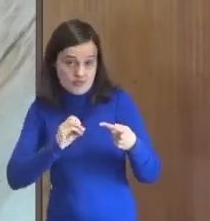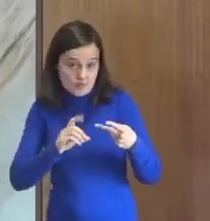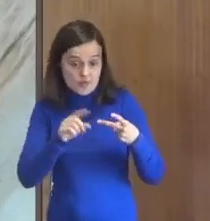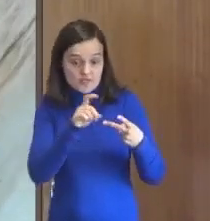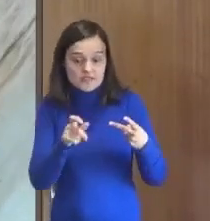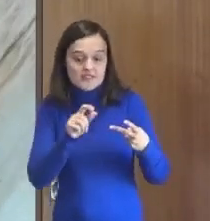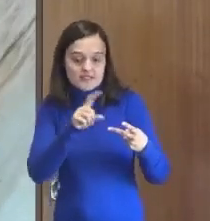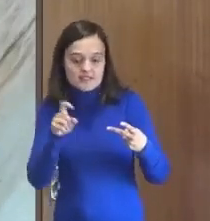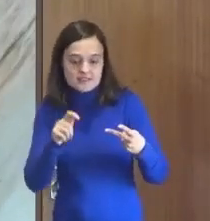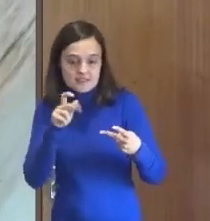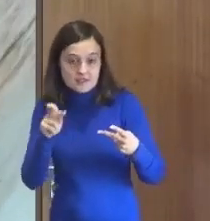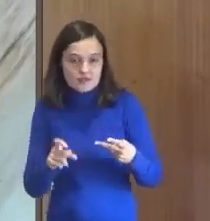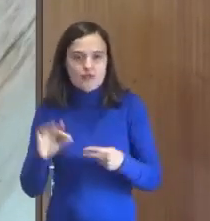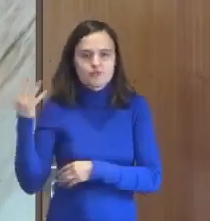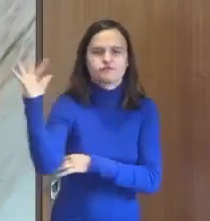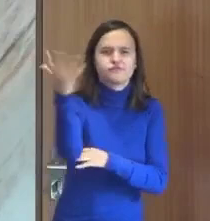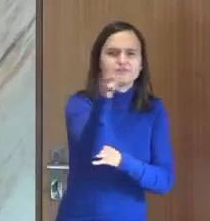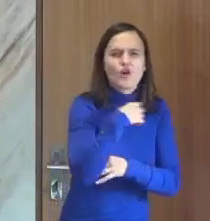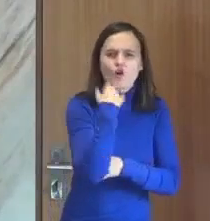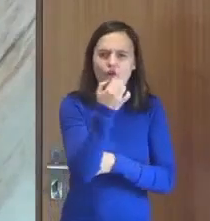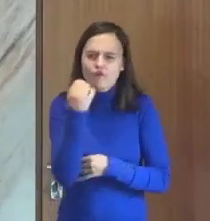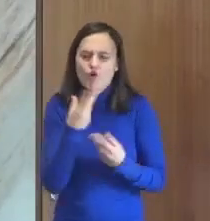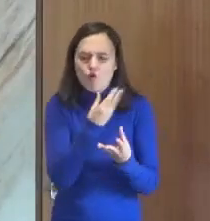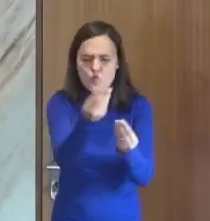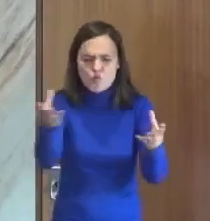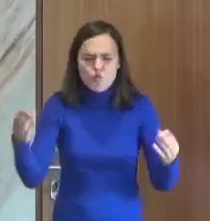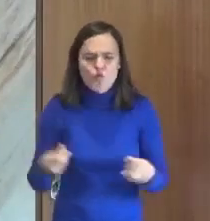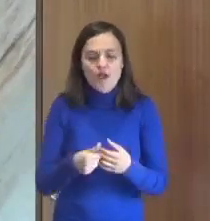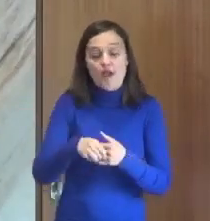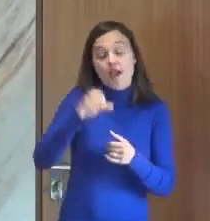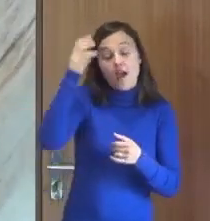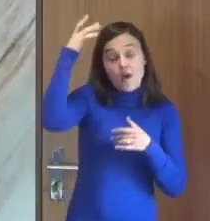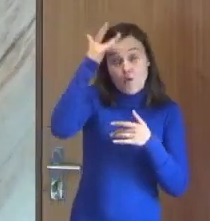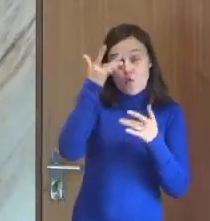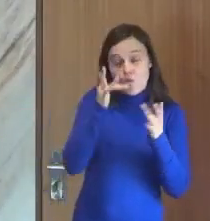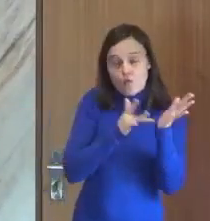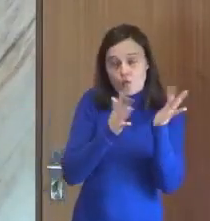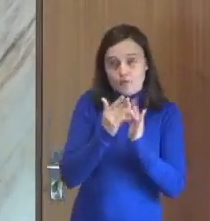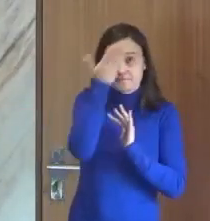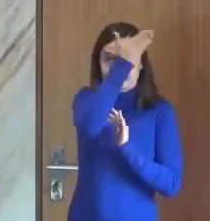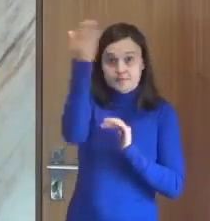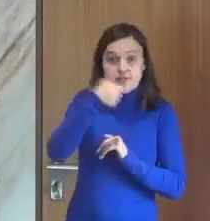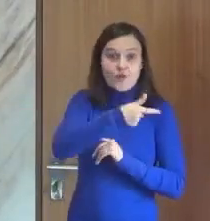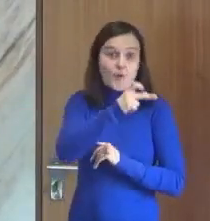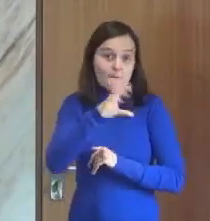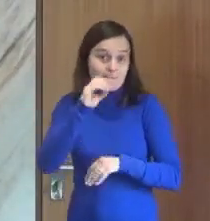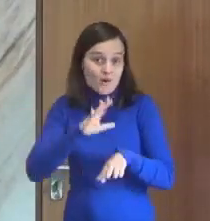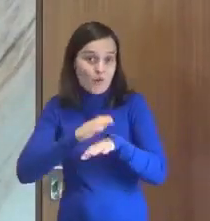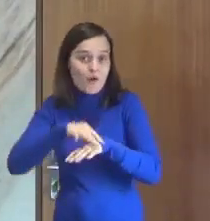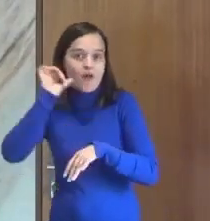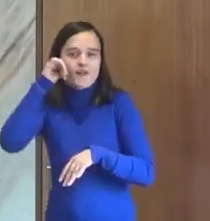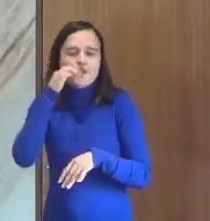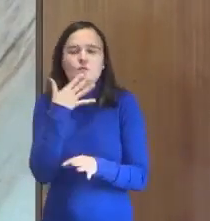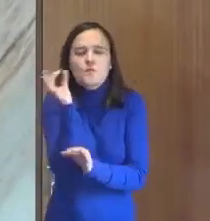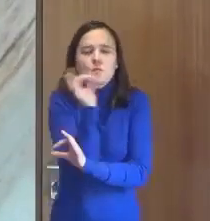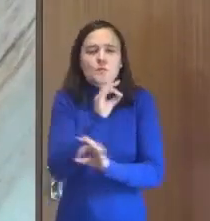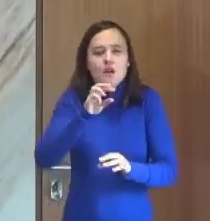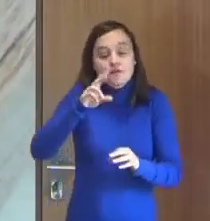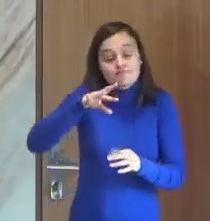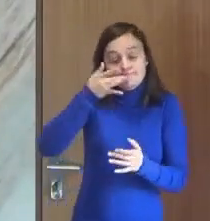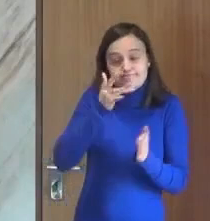seus frutos abundosos. A Baco, por licores admiráveis. A Minerva, por óleos